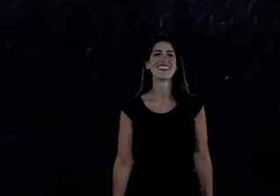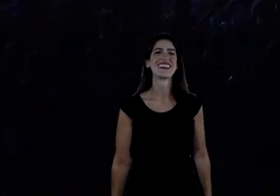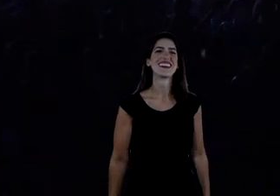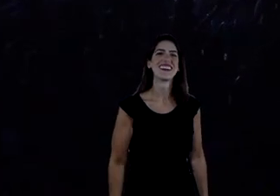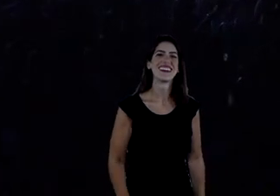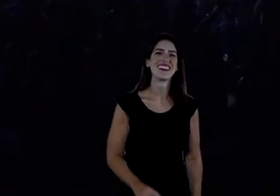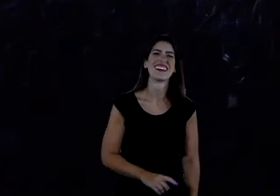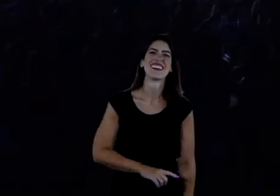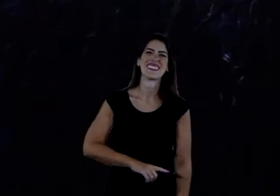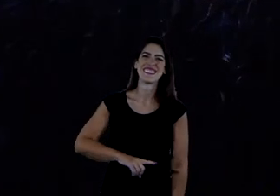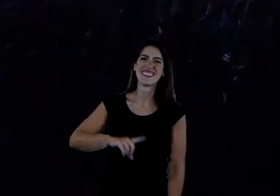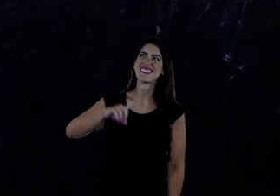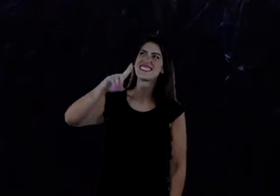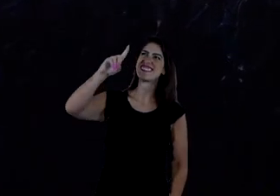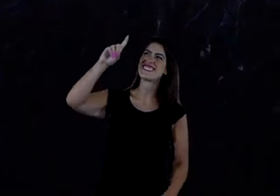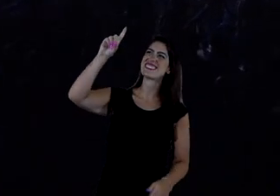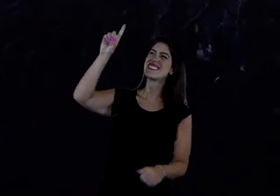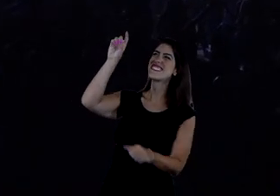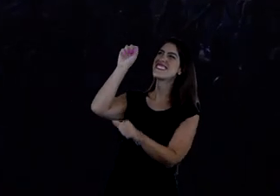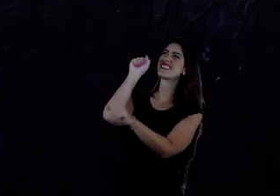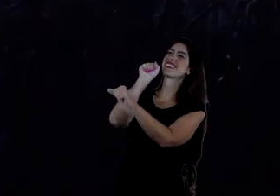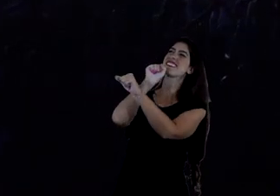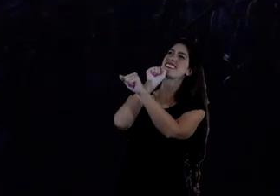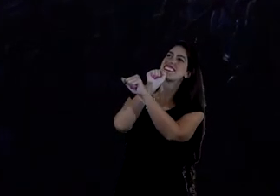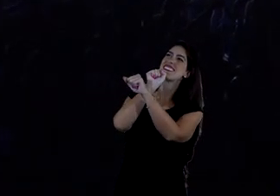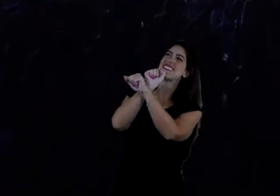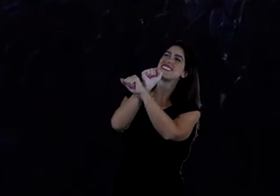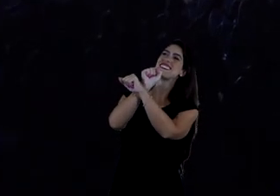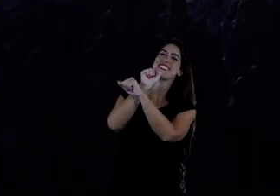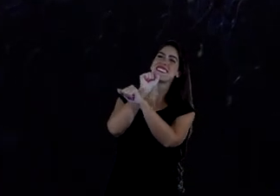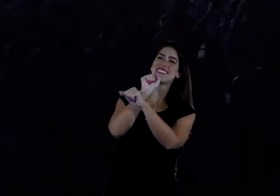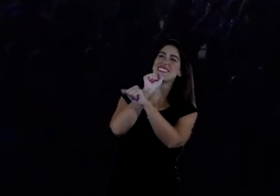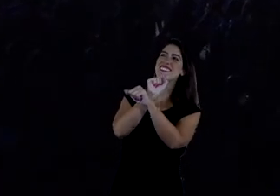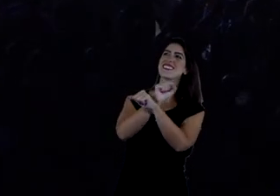Yeshua. O Messias